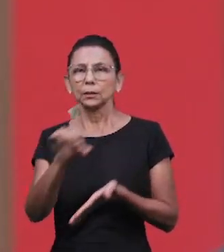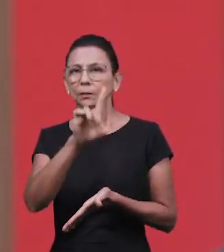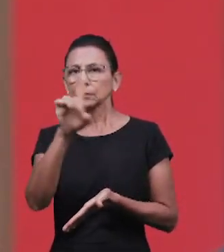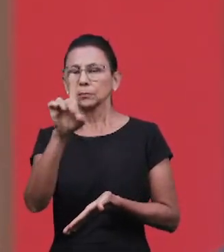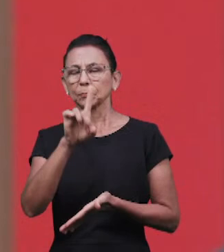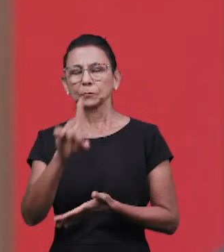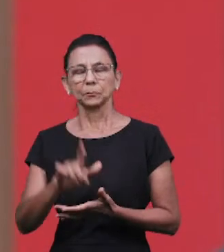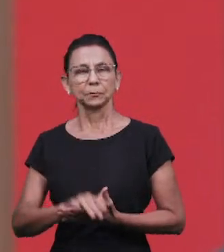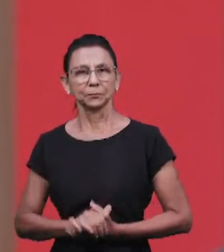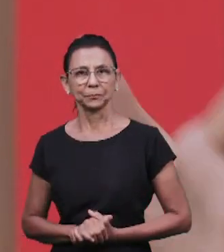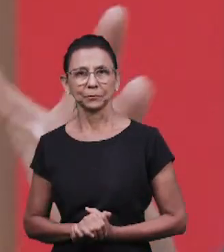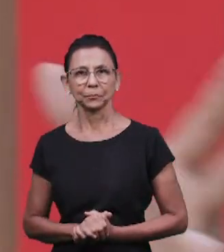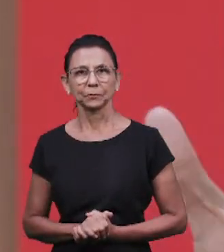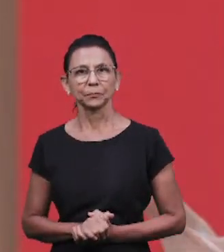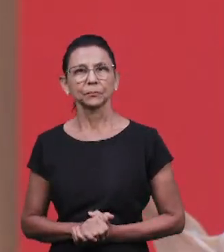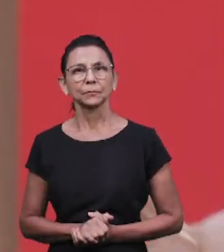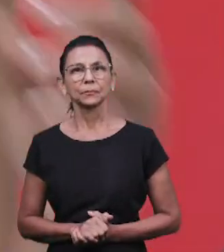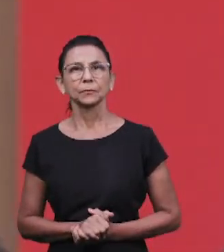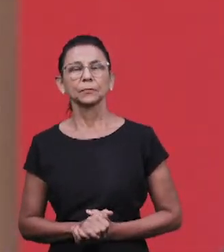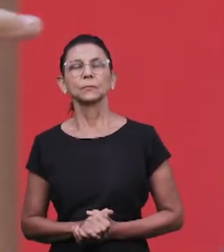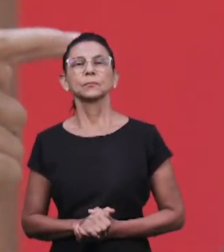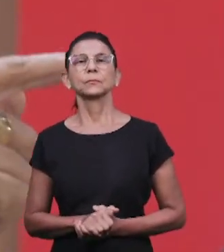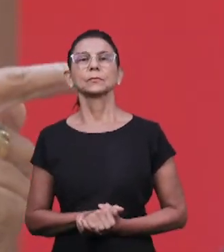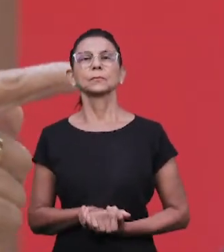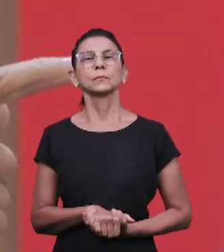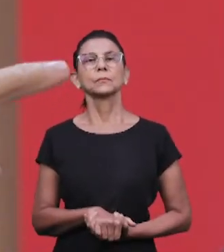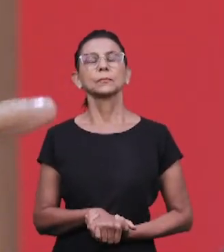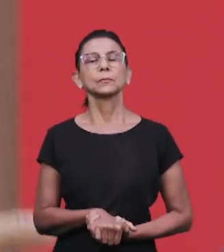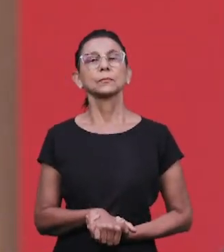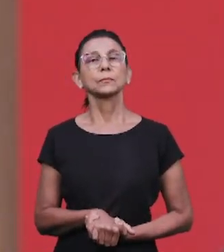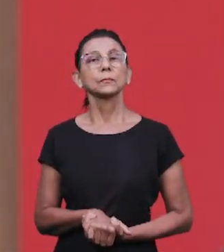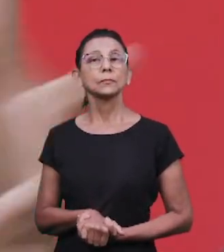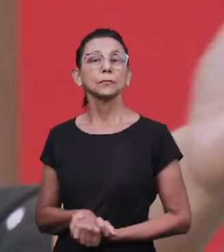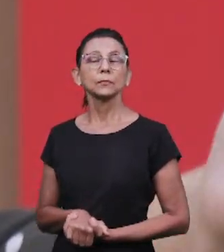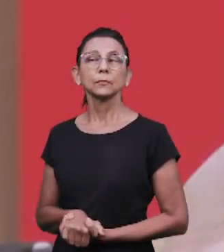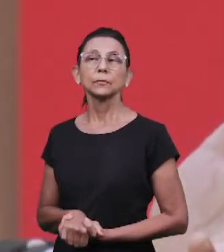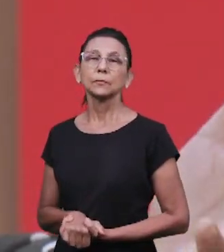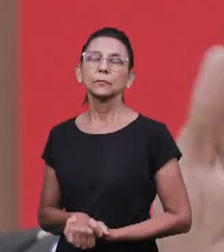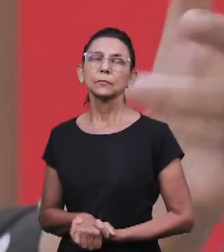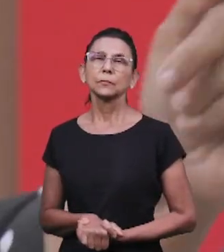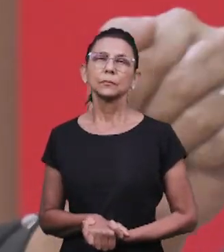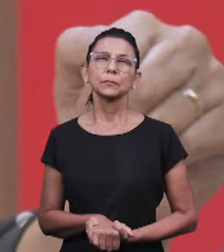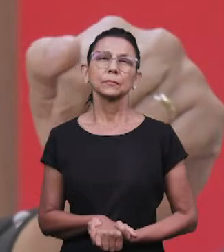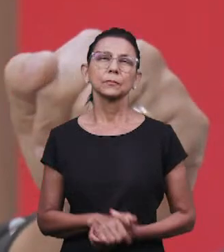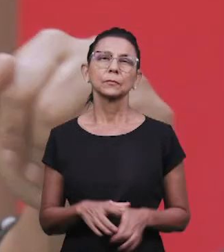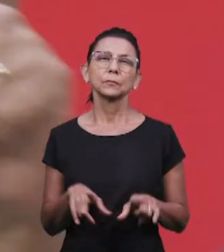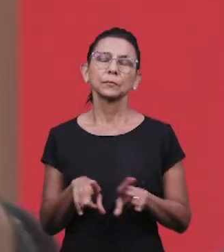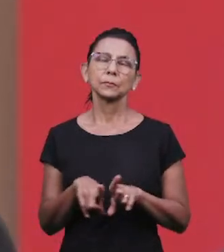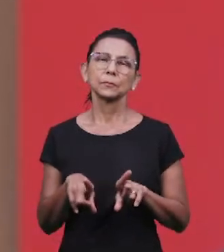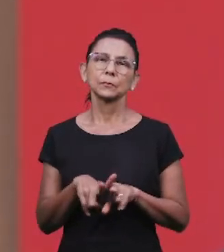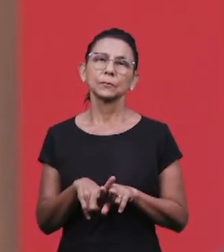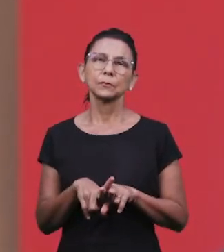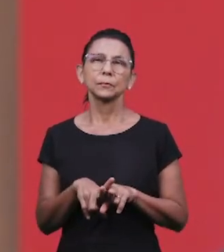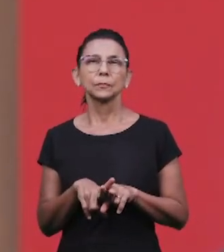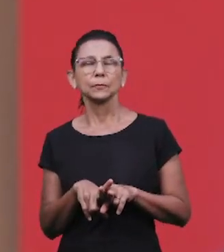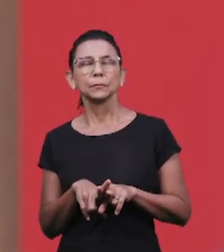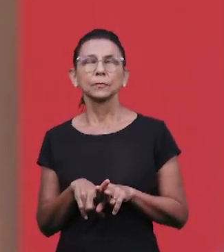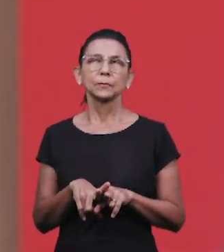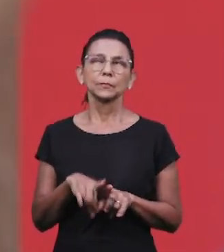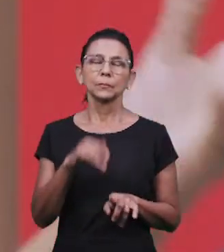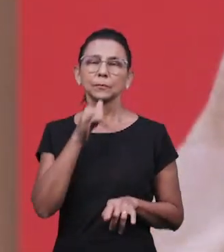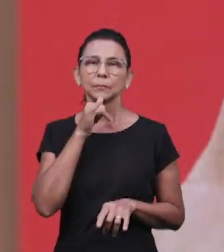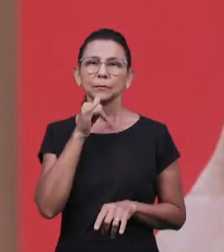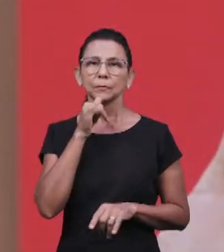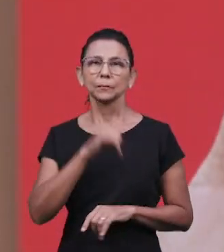dele mais cheias e ter esse limite. Agora, nós temos comentado sobre a situação de uma